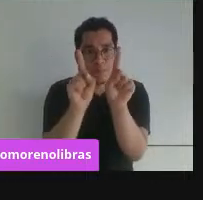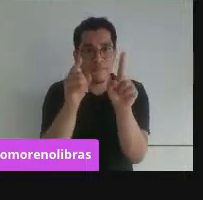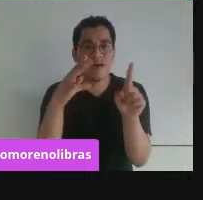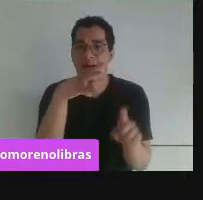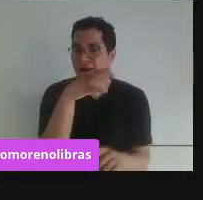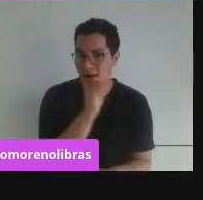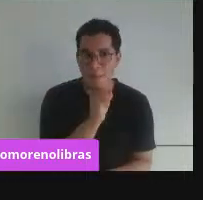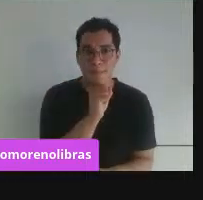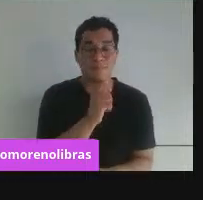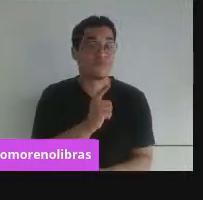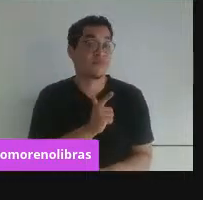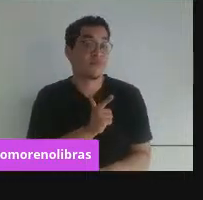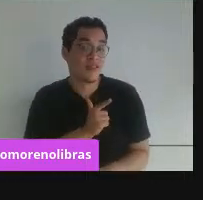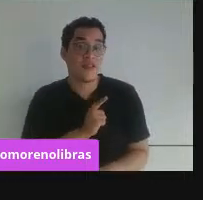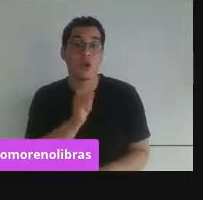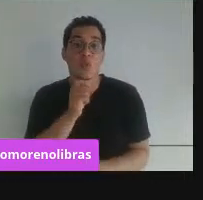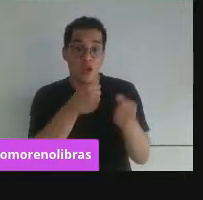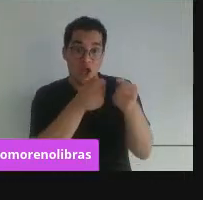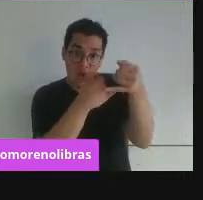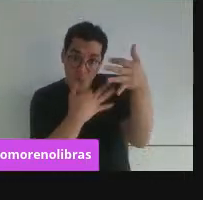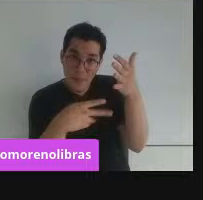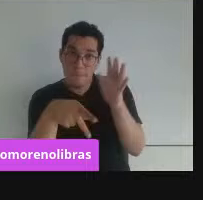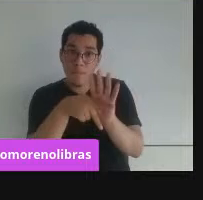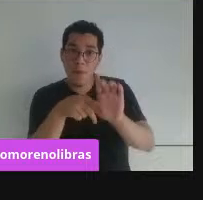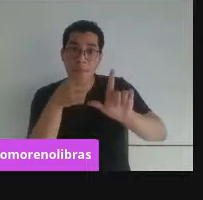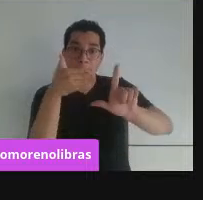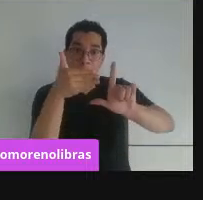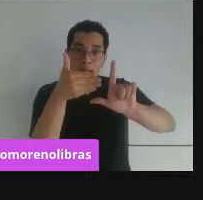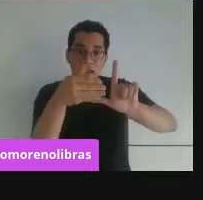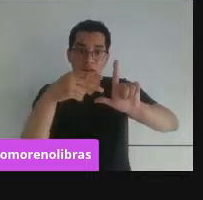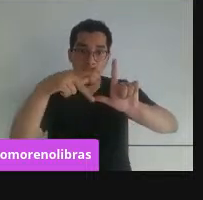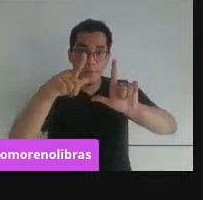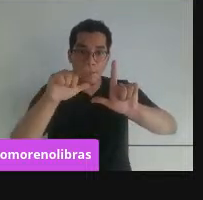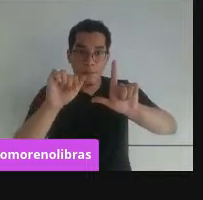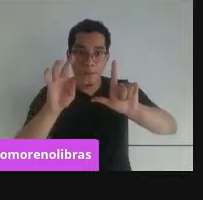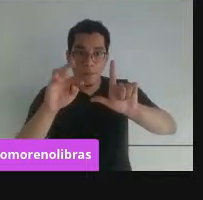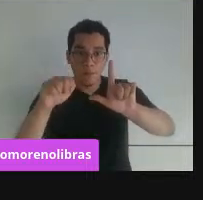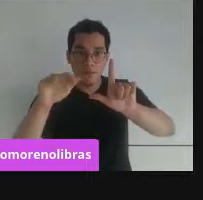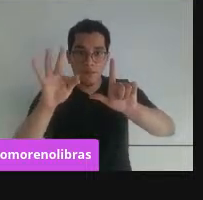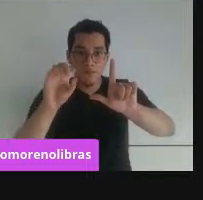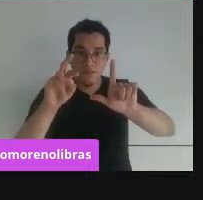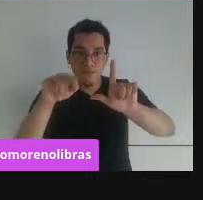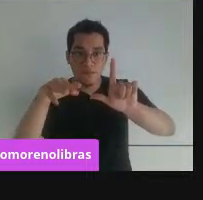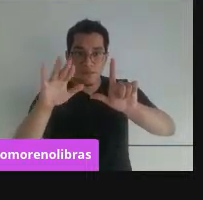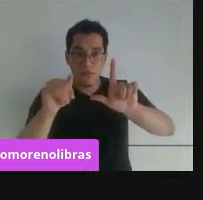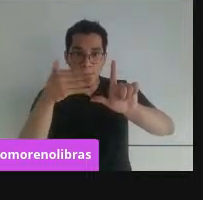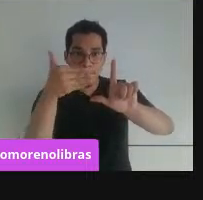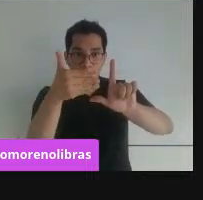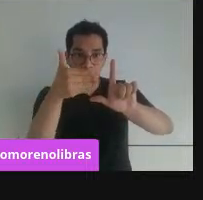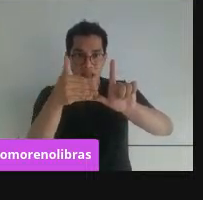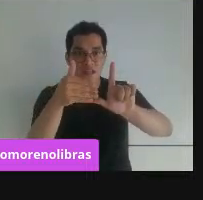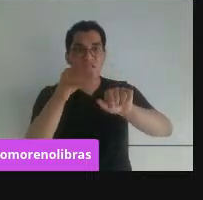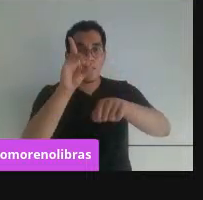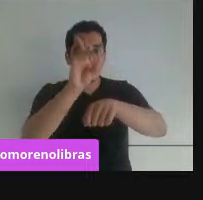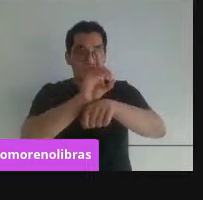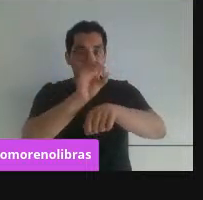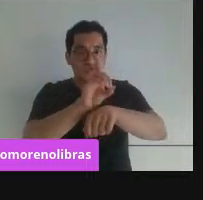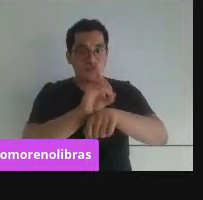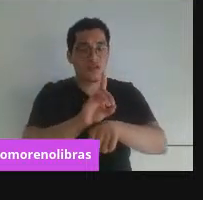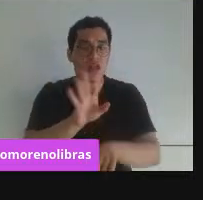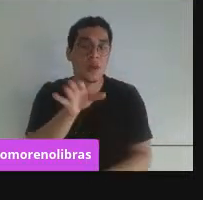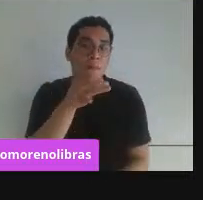de uma plataforma digital. Os comentários retomam a matéria veiculada no site de notícias da Intercept Brasil em outubro